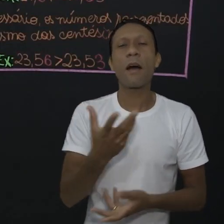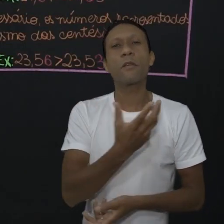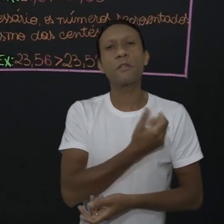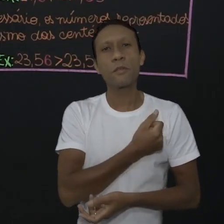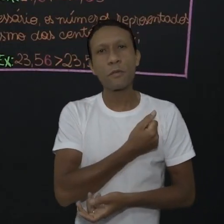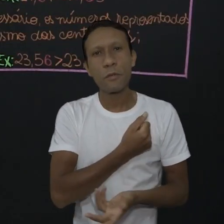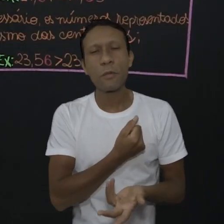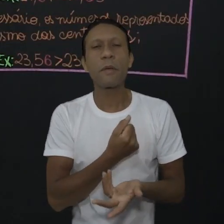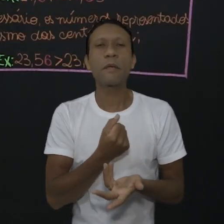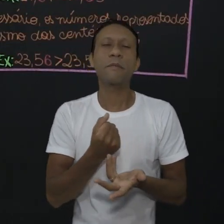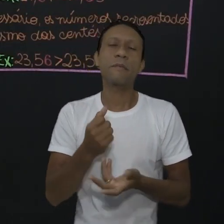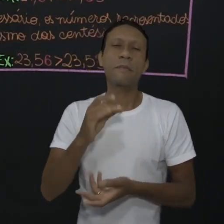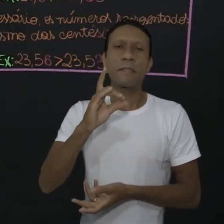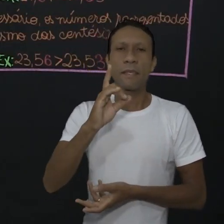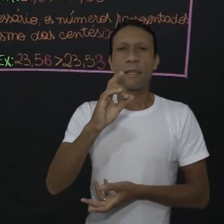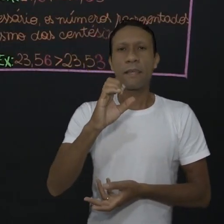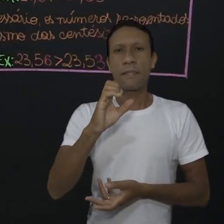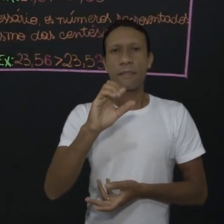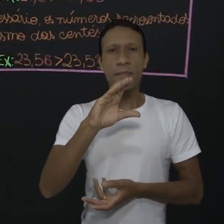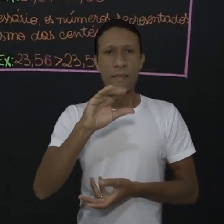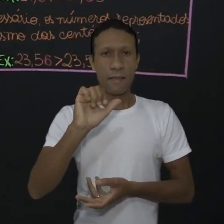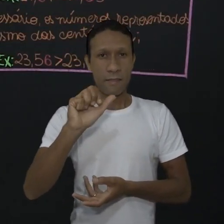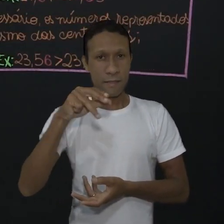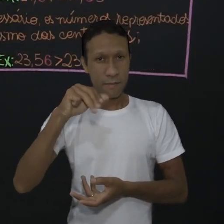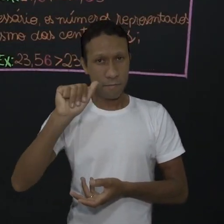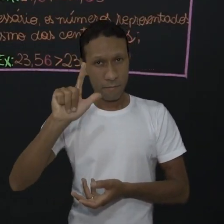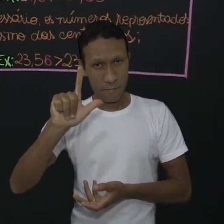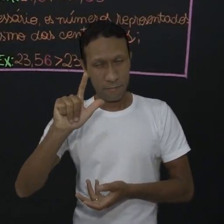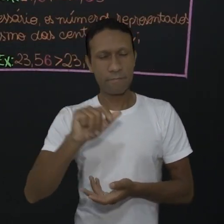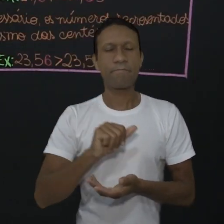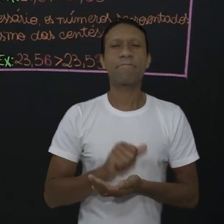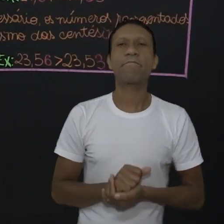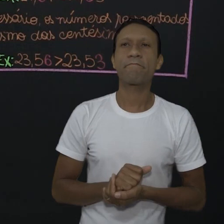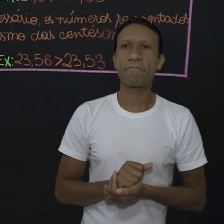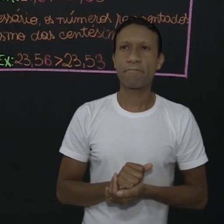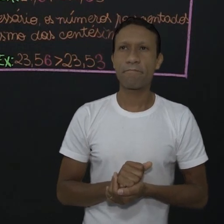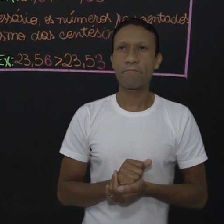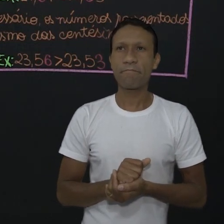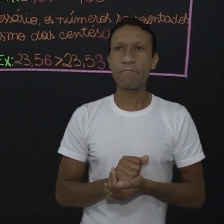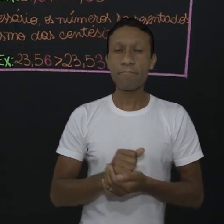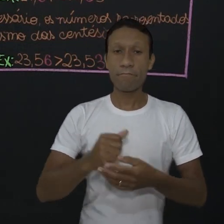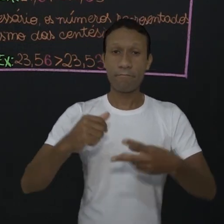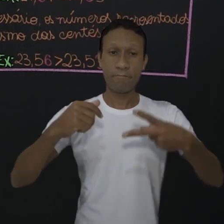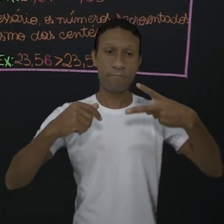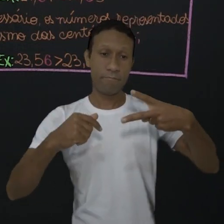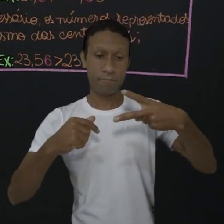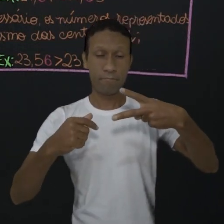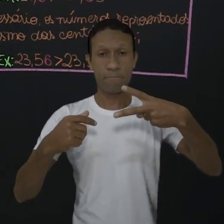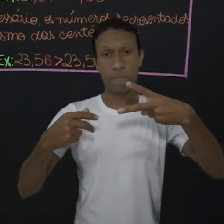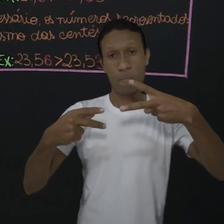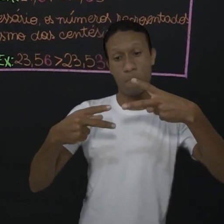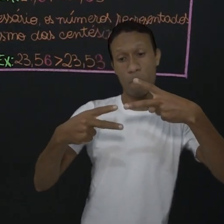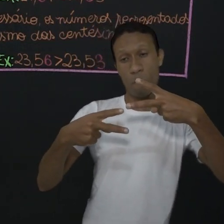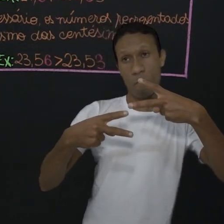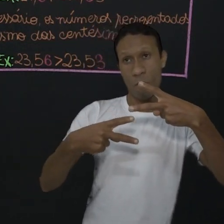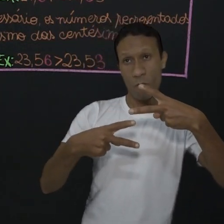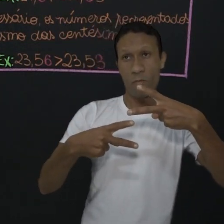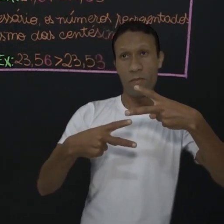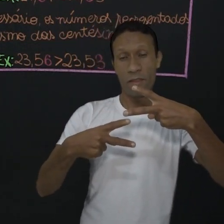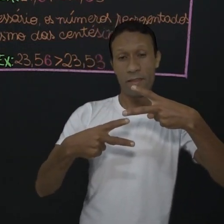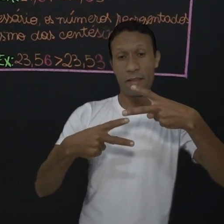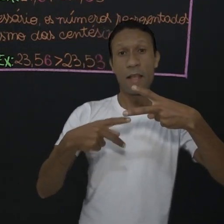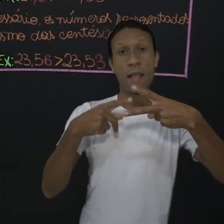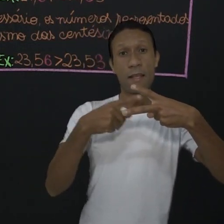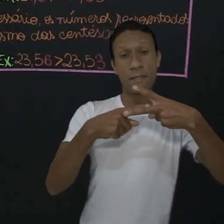aos números decimais. Portanto, quando a abertura está aqui à esquerda, a desigualdade significa